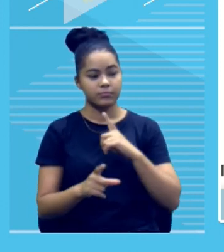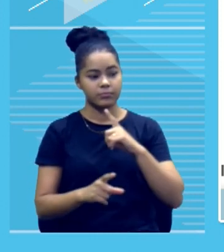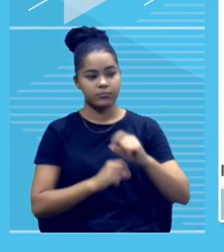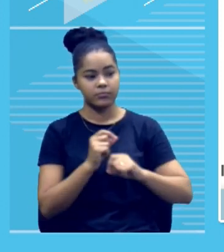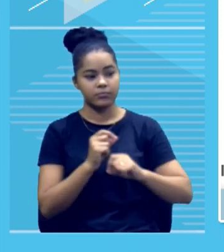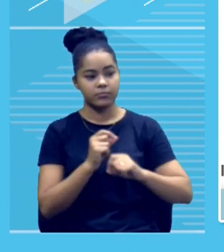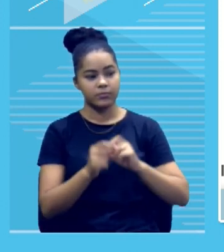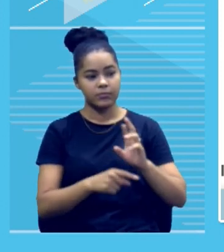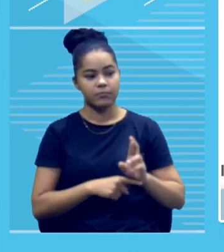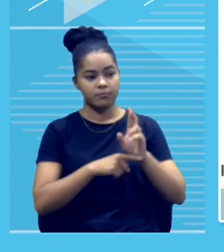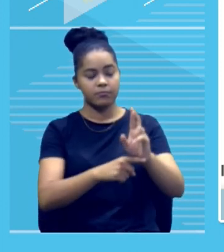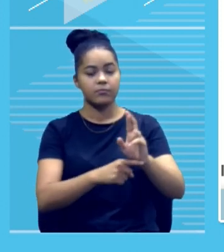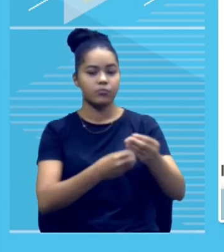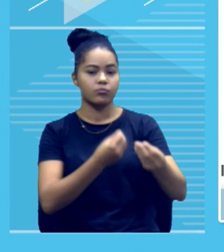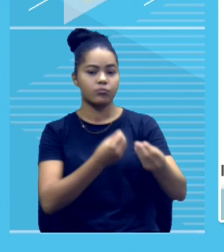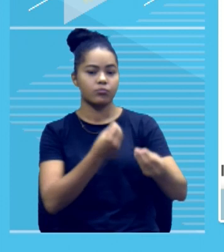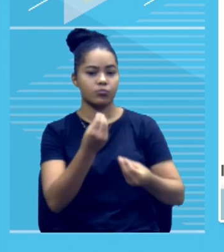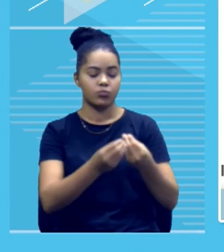com um asterisco, ó.